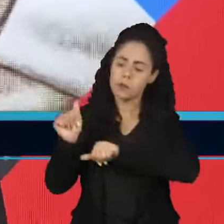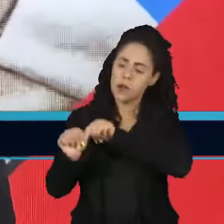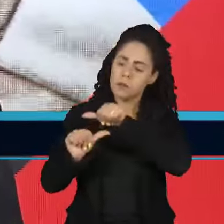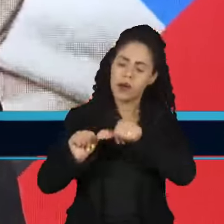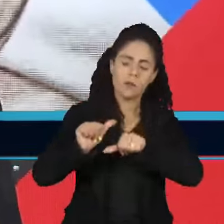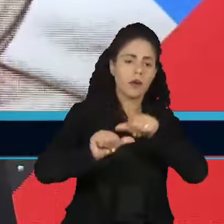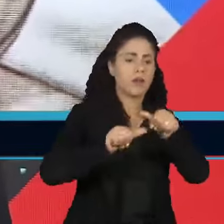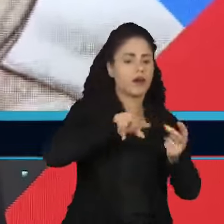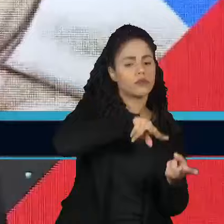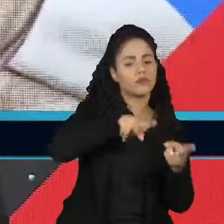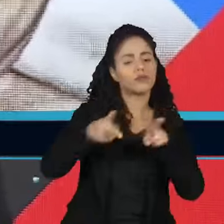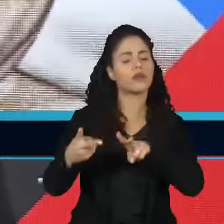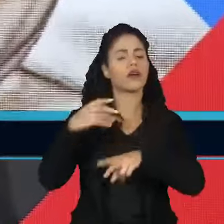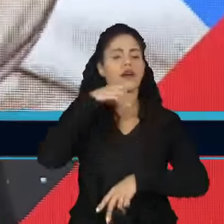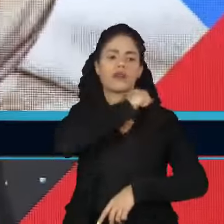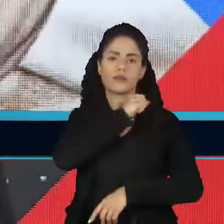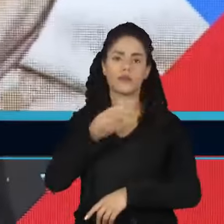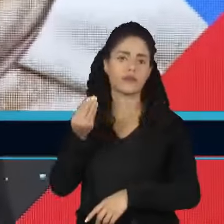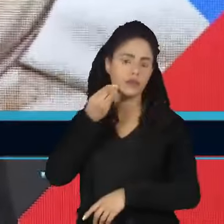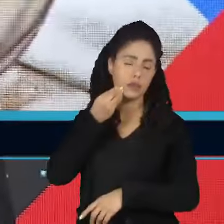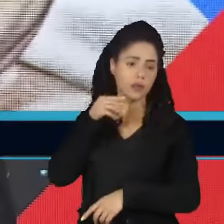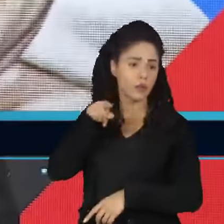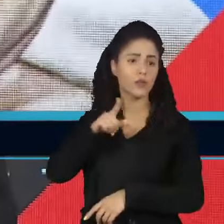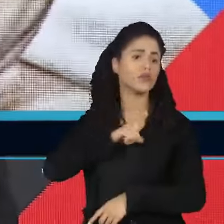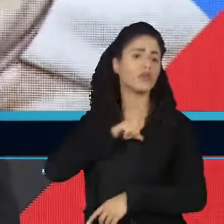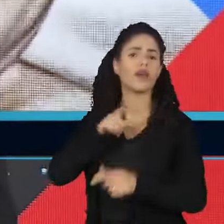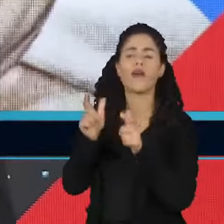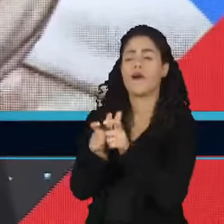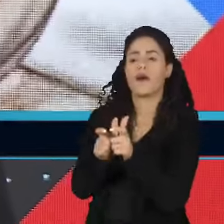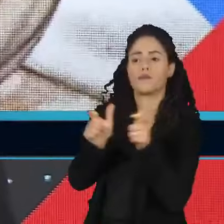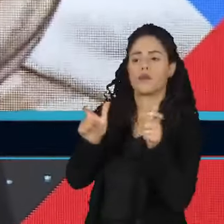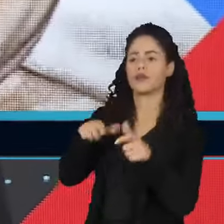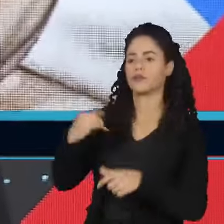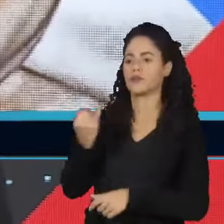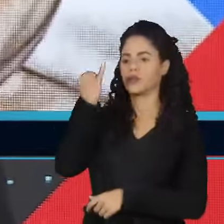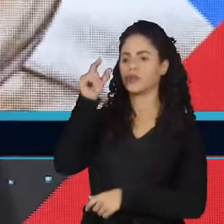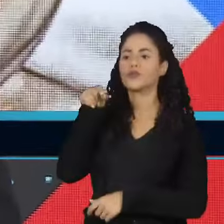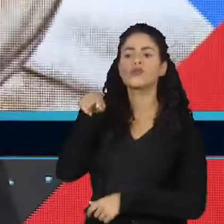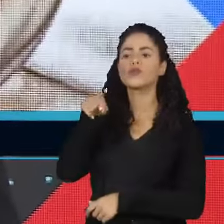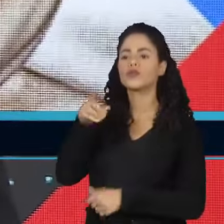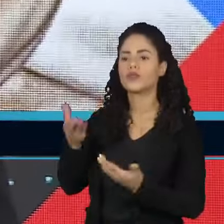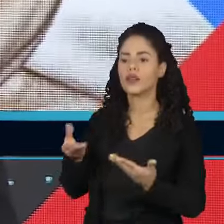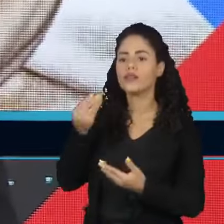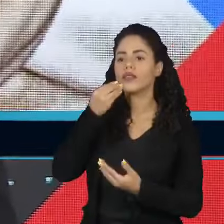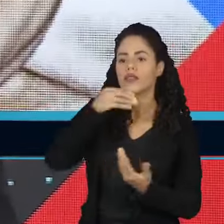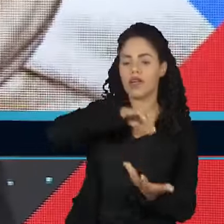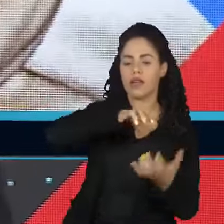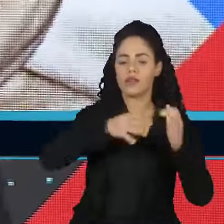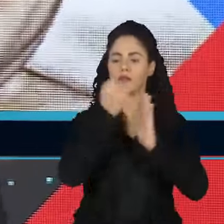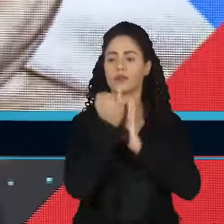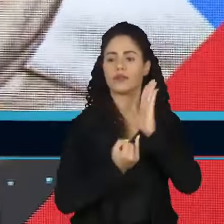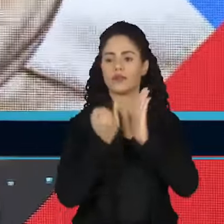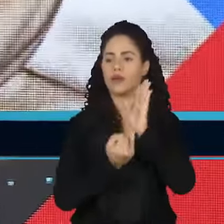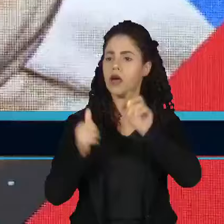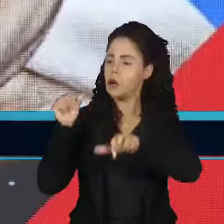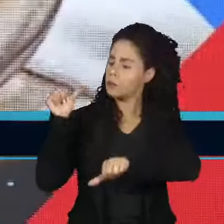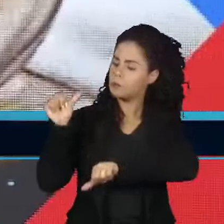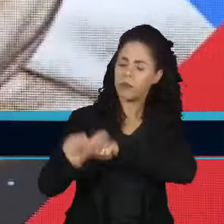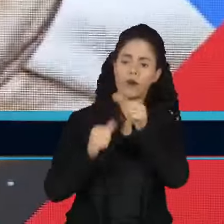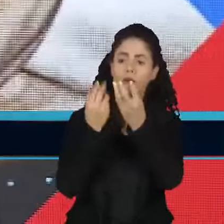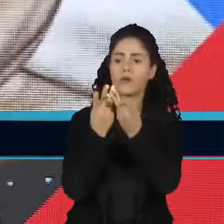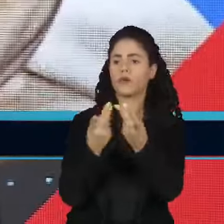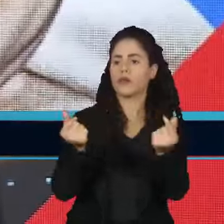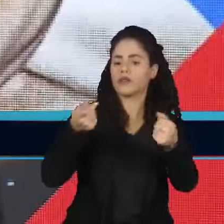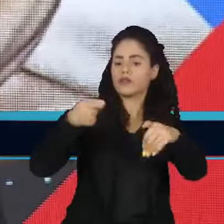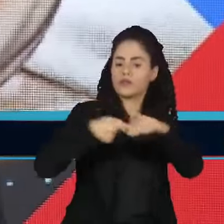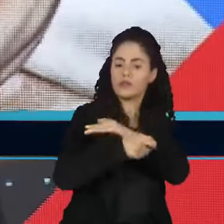Congresso Nacional uma delas a mais essencial de todas que é a reforma tributária que vai mudar a qualidade do